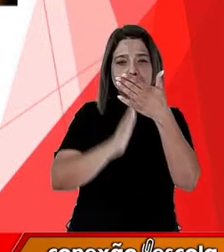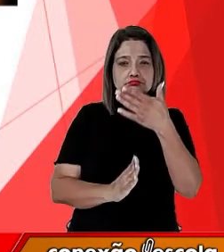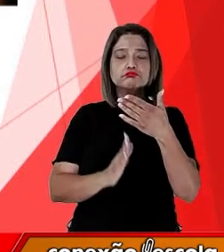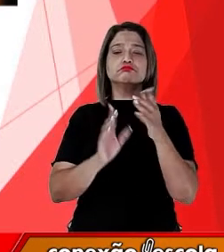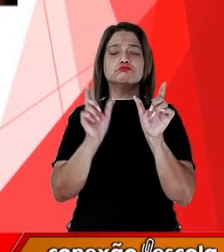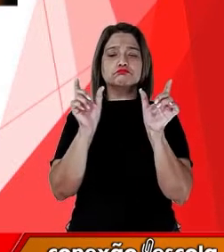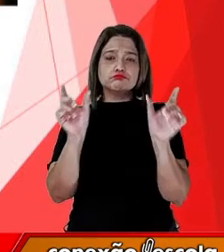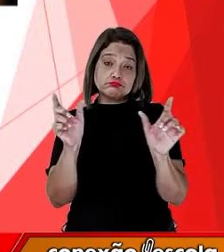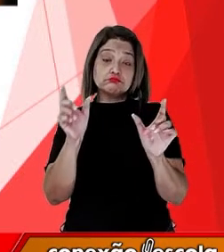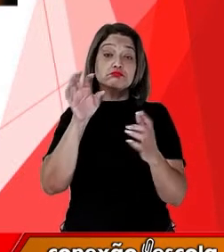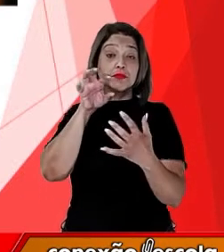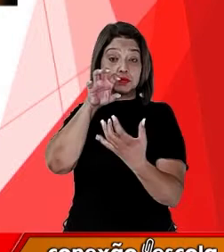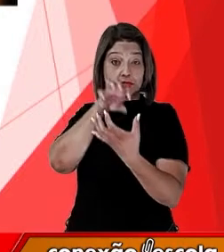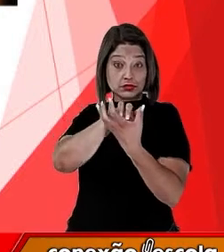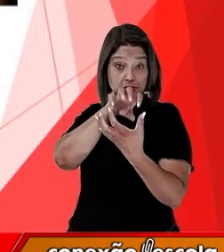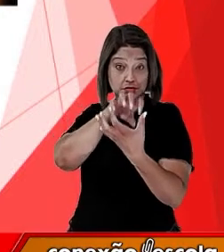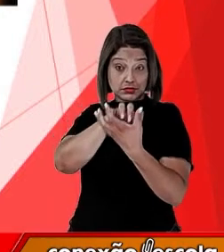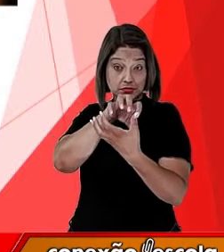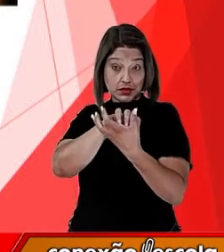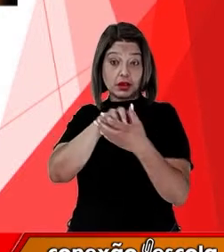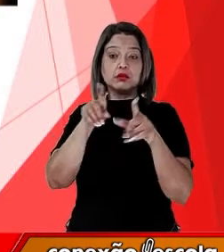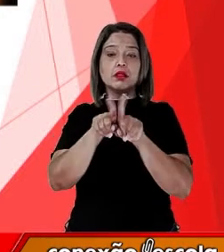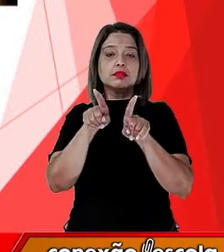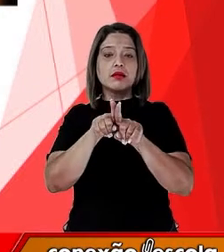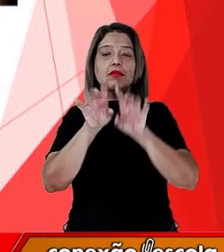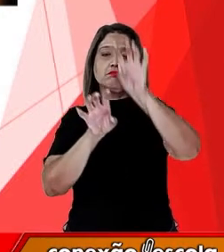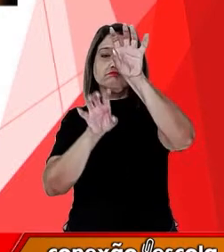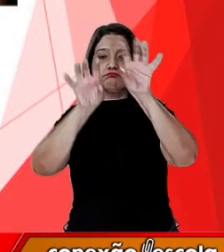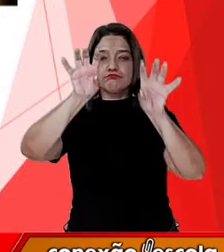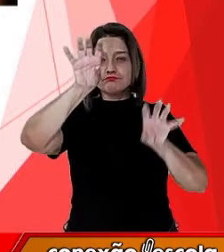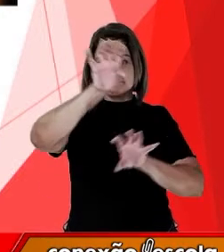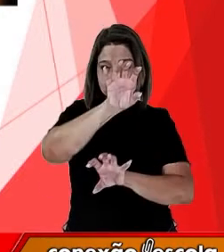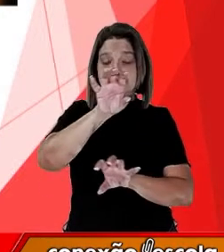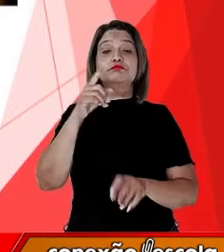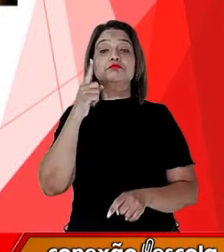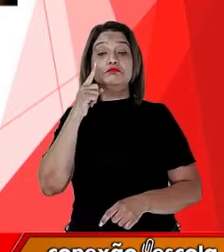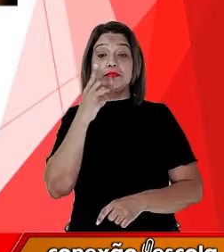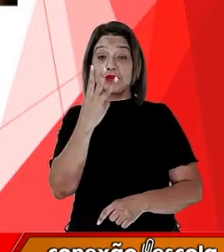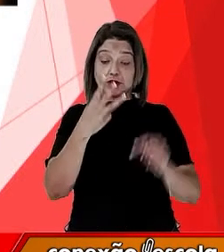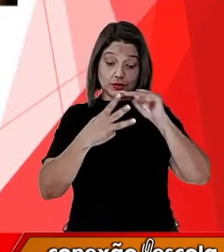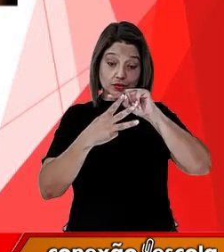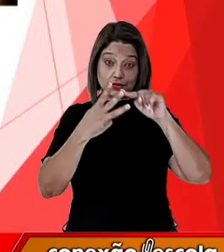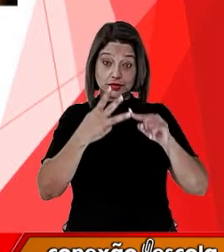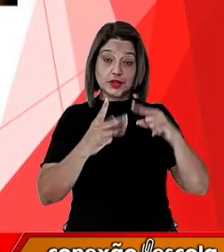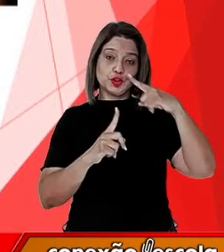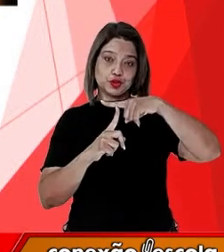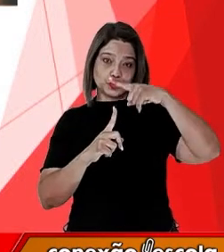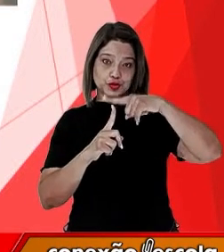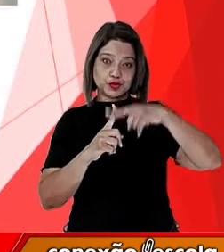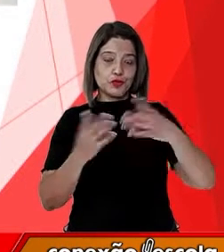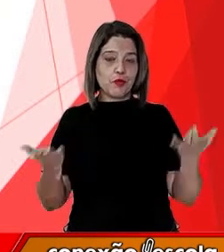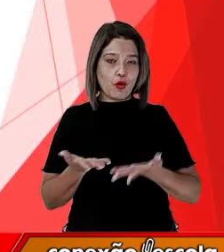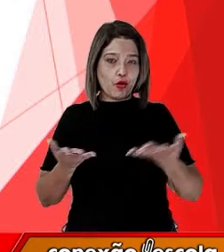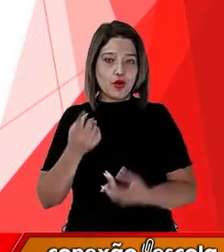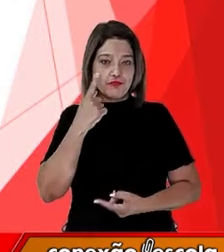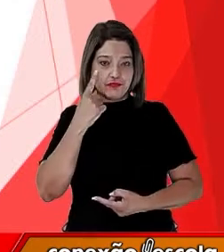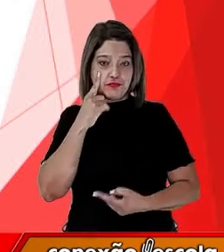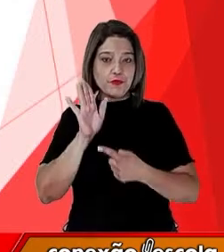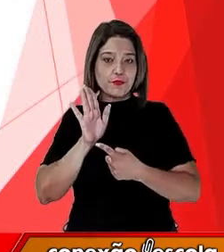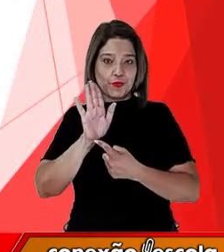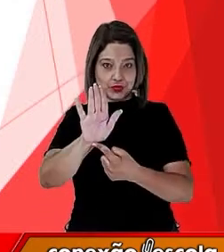centro ou um eixo. E nós vamos estudar 3 tipos de simetria agora.